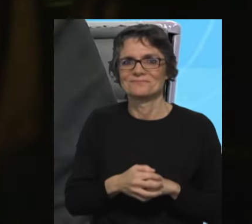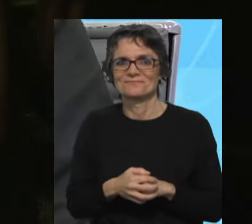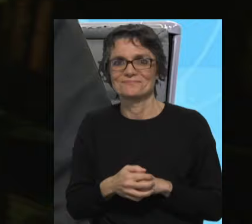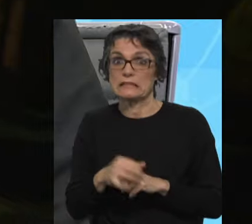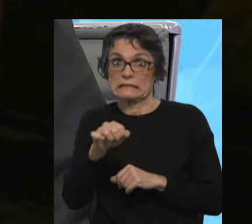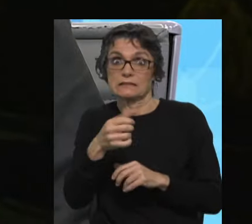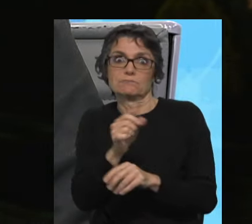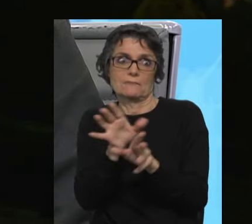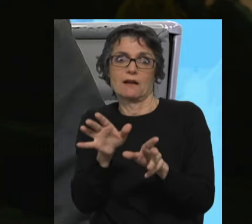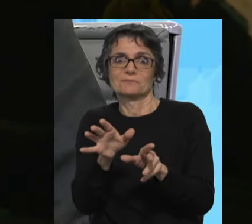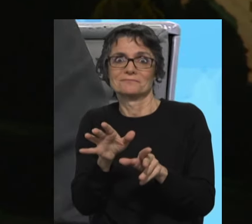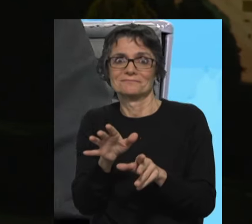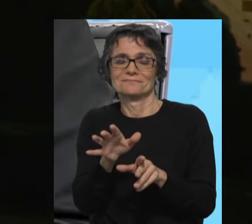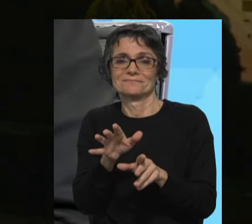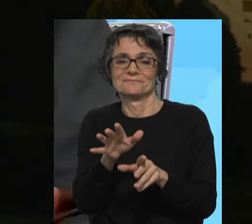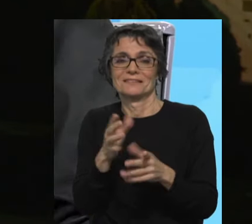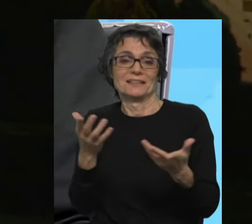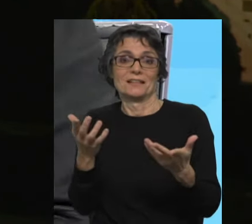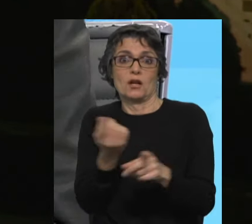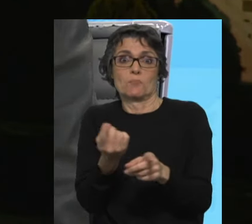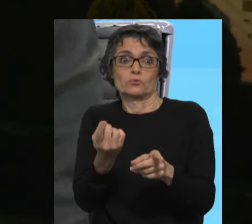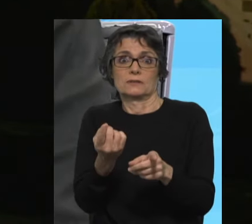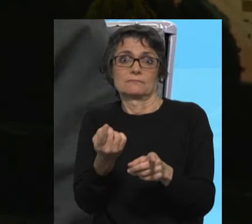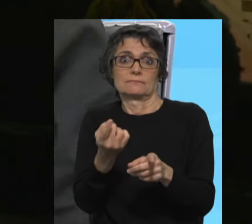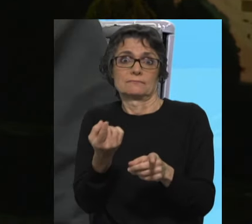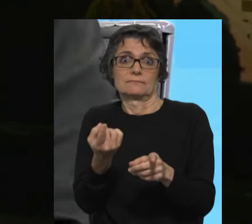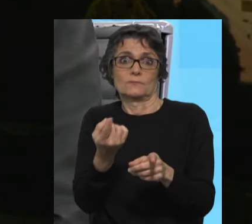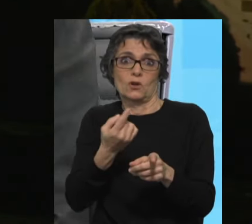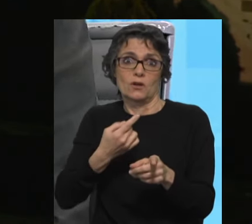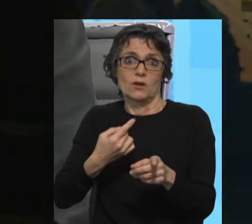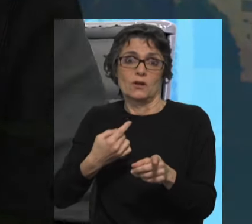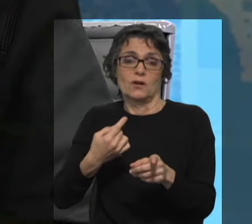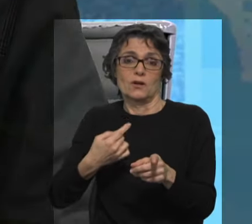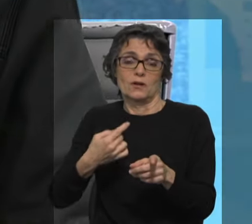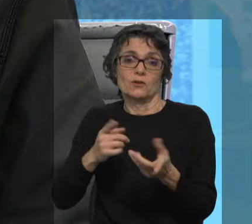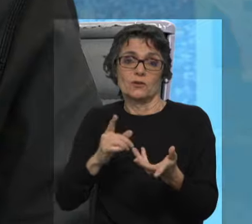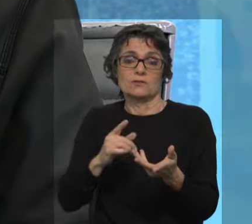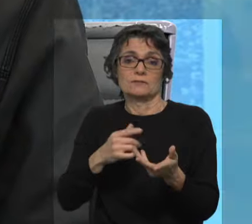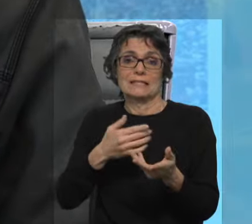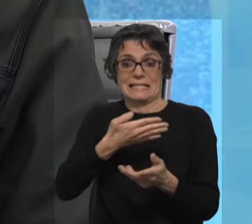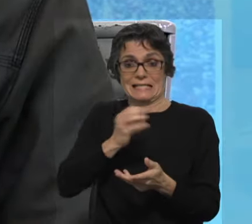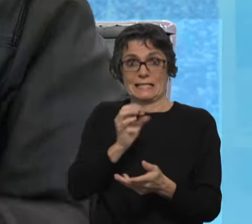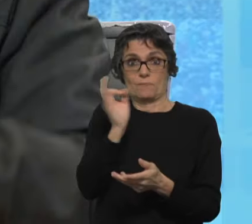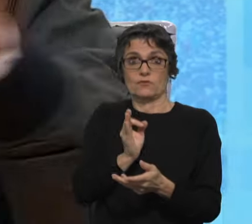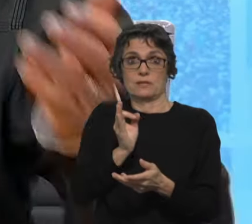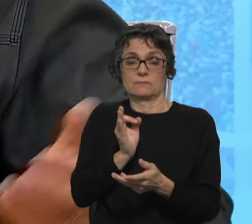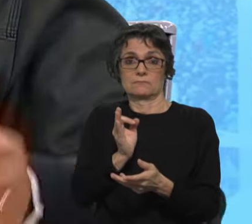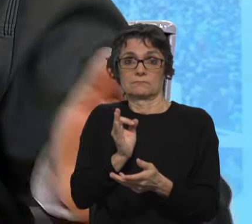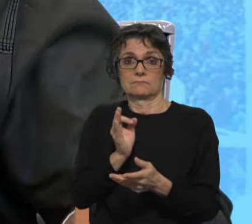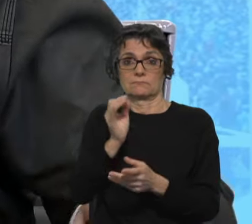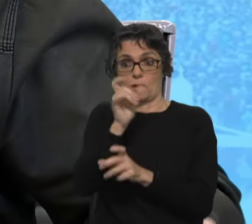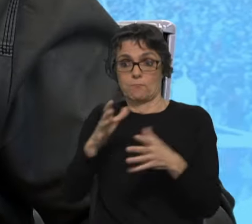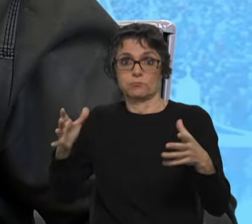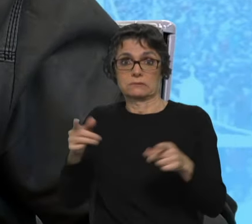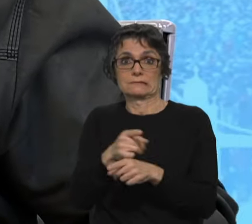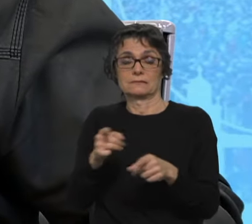força das circunstâncias na medida em que nós já nos anos 50 70% da população e não foi só